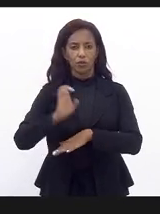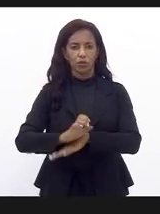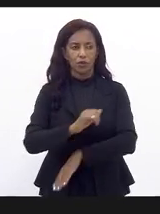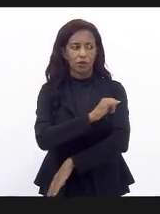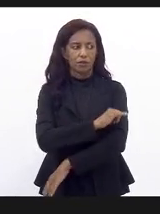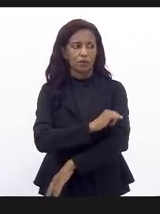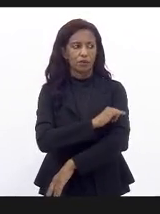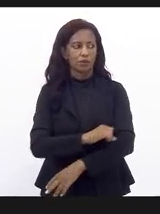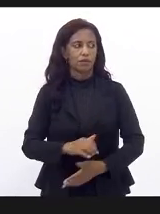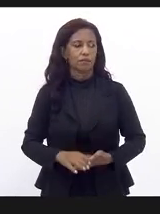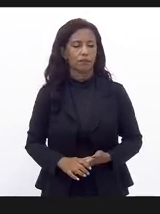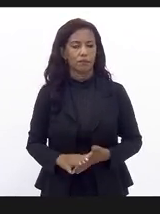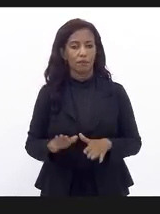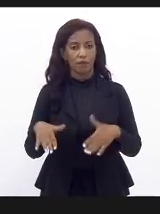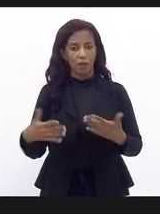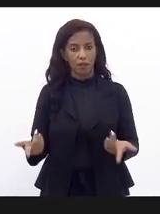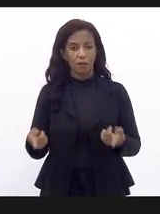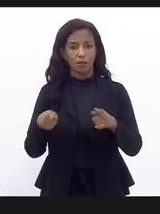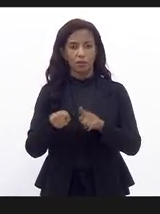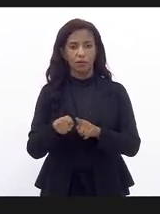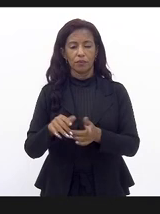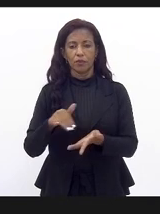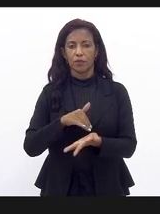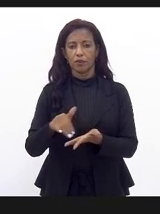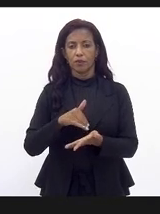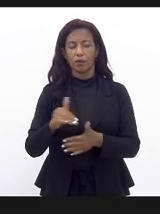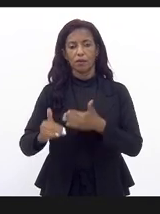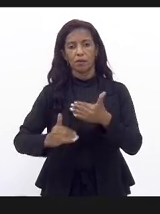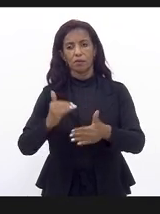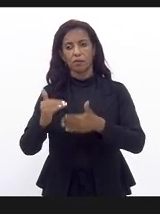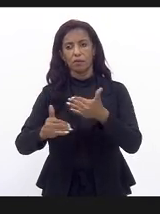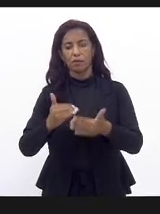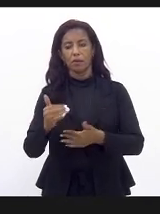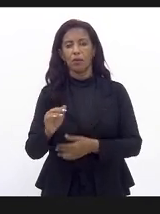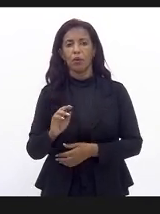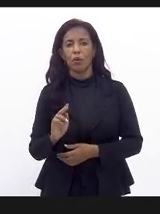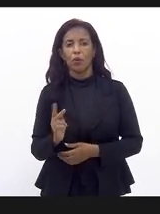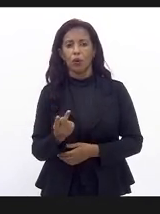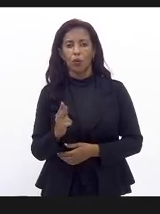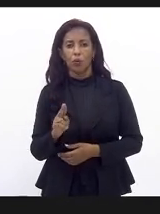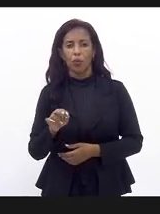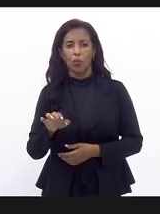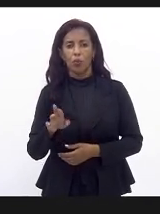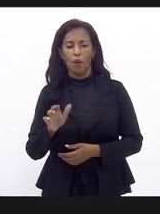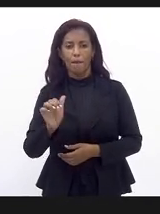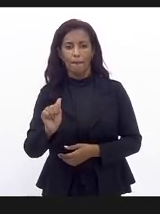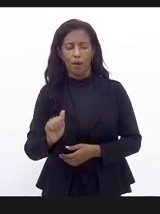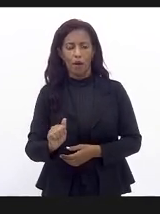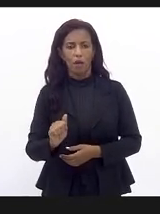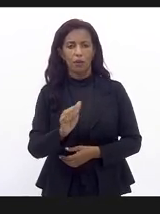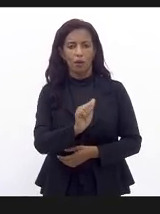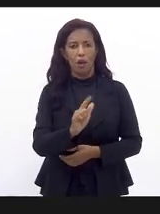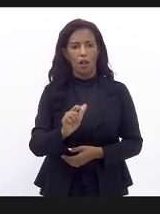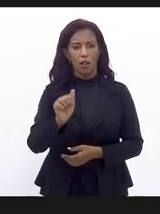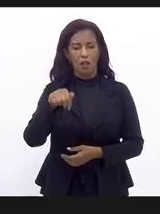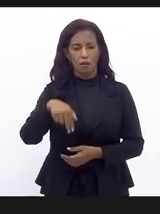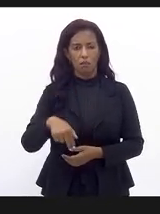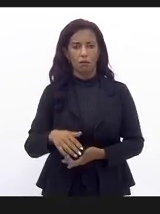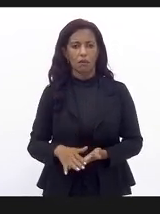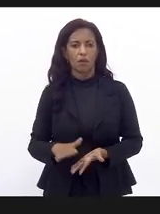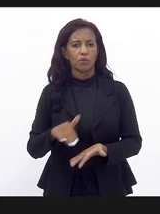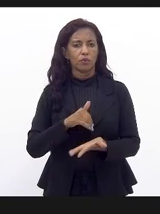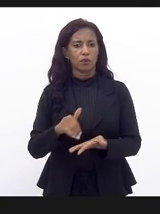Rio de Janeiro. Assim como também o secretário de Desenvolvimento Urbano, o Alain Barcelos, e